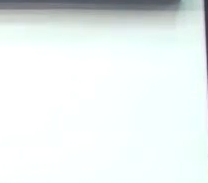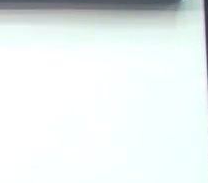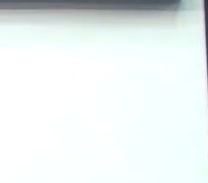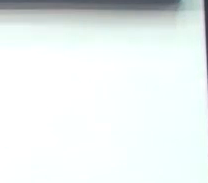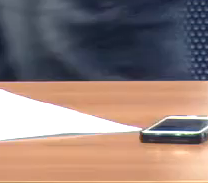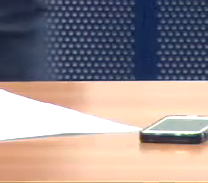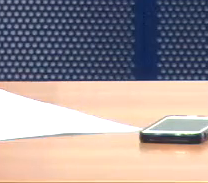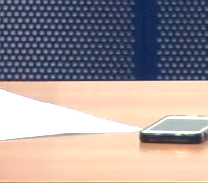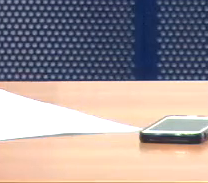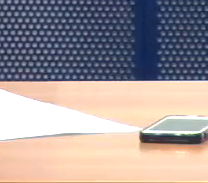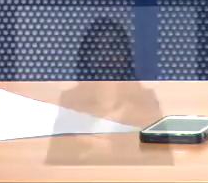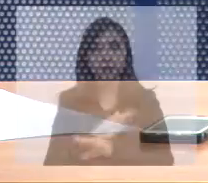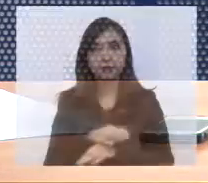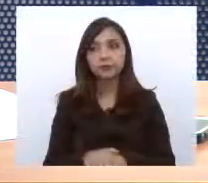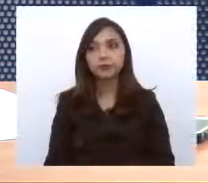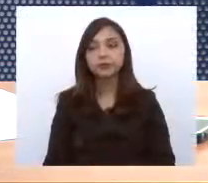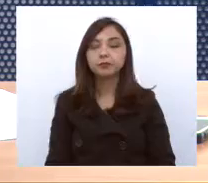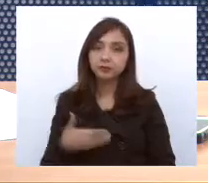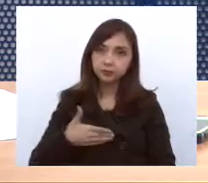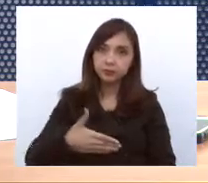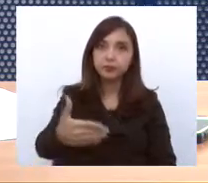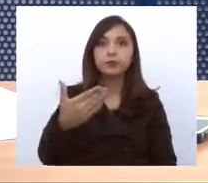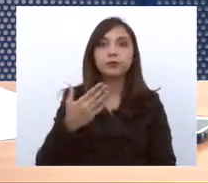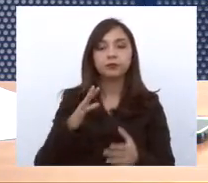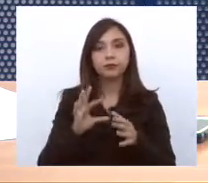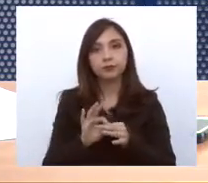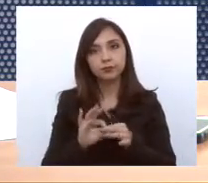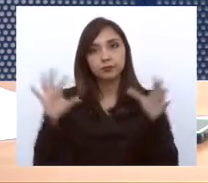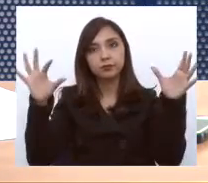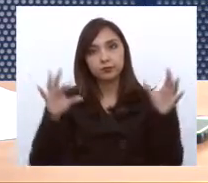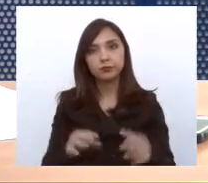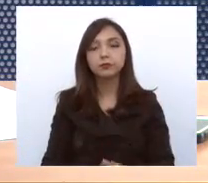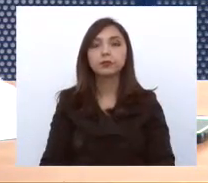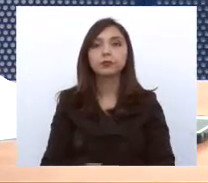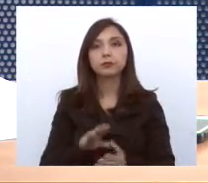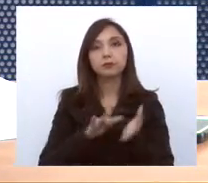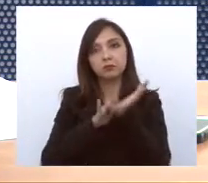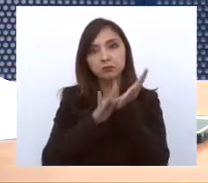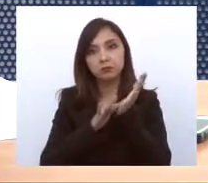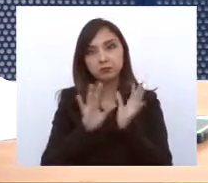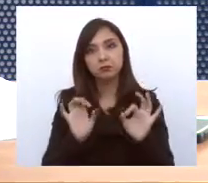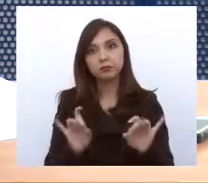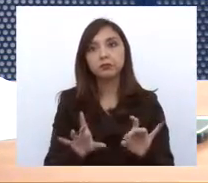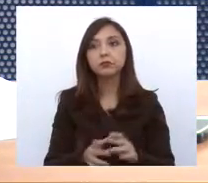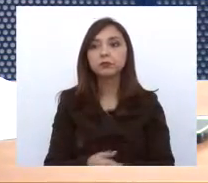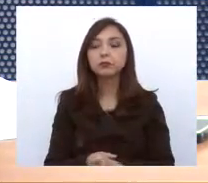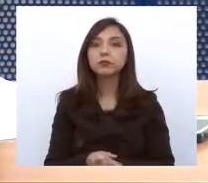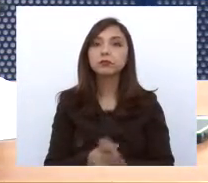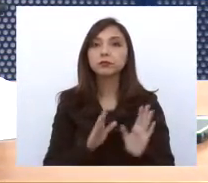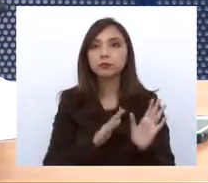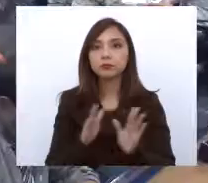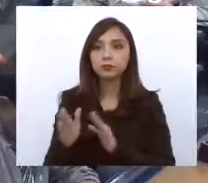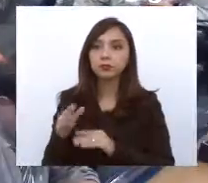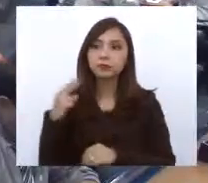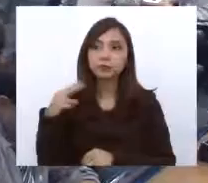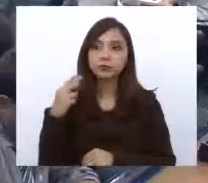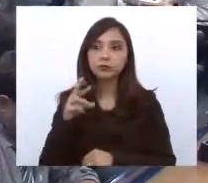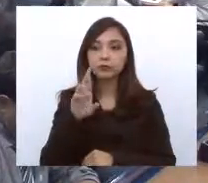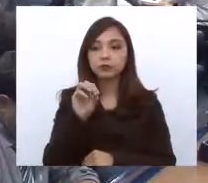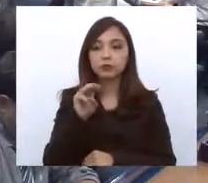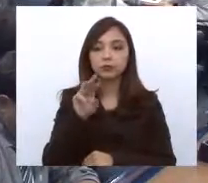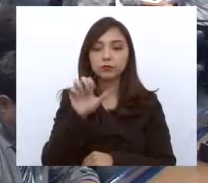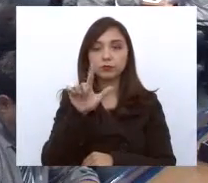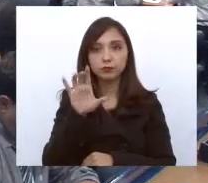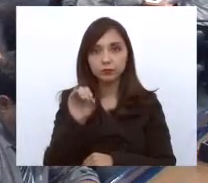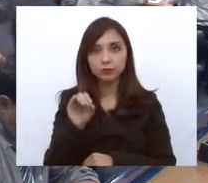Encerrada a votação, aprovado. A partir deste momento, as deliberações ocorrerão pelo processo simbólico. Pela ordem, senhor presidente. Pela ordem, vereador Romulo